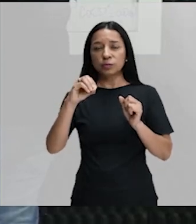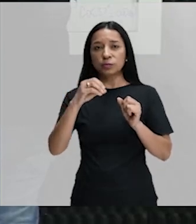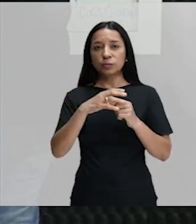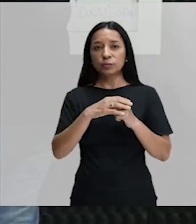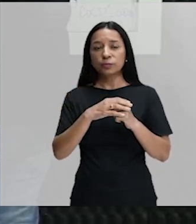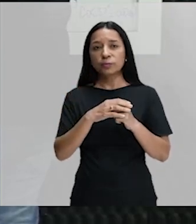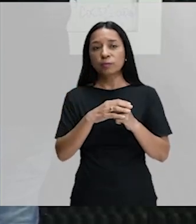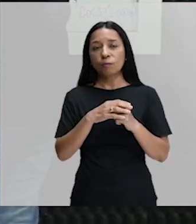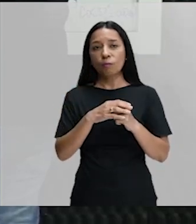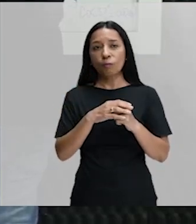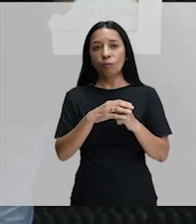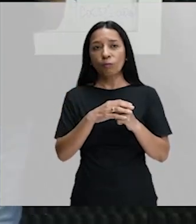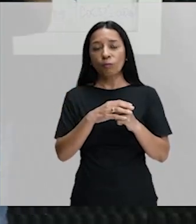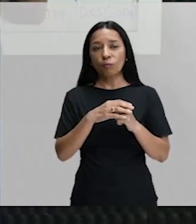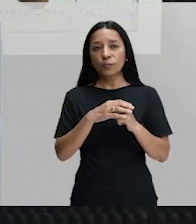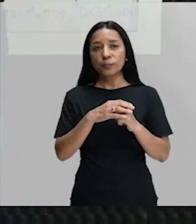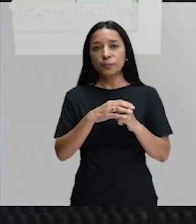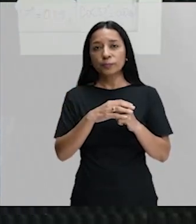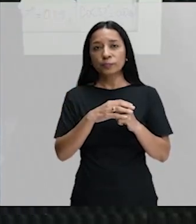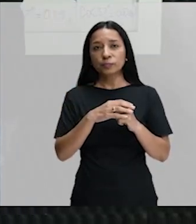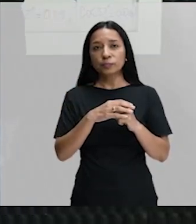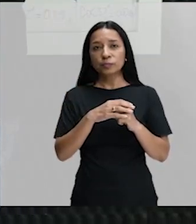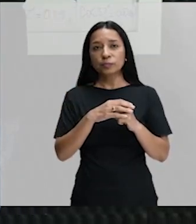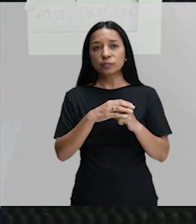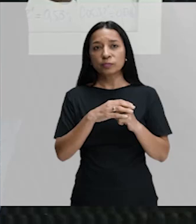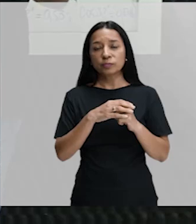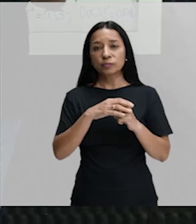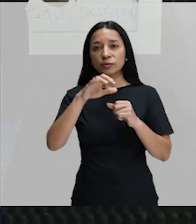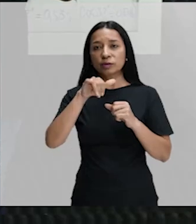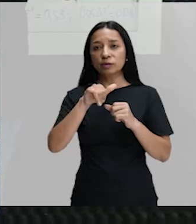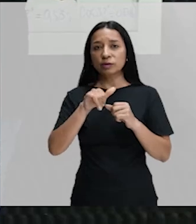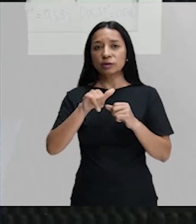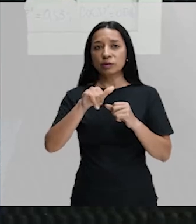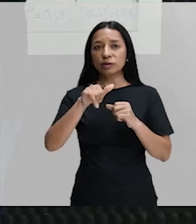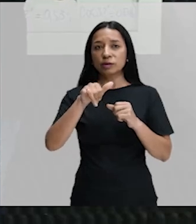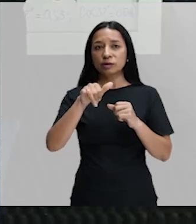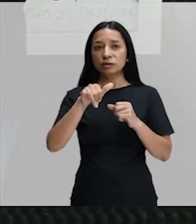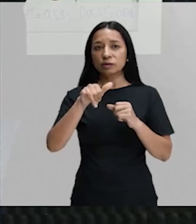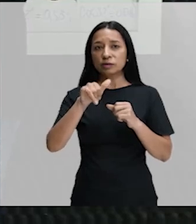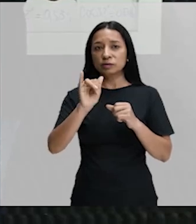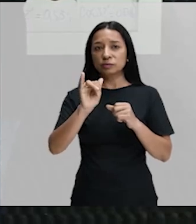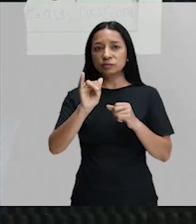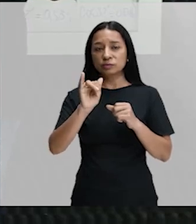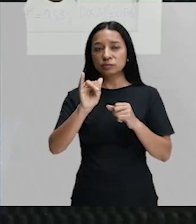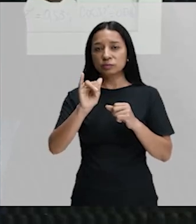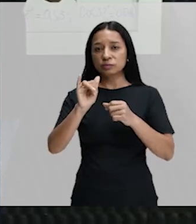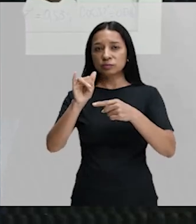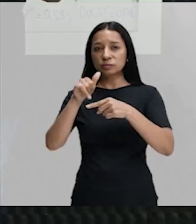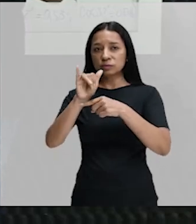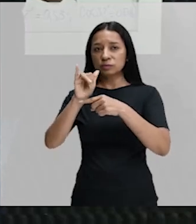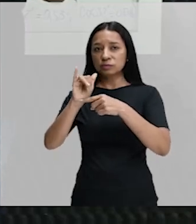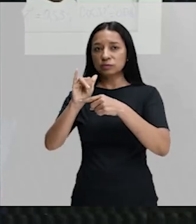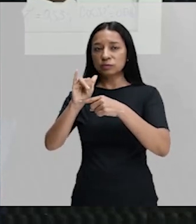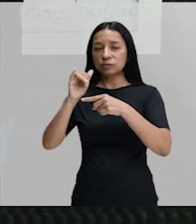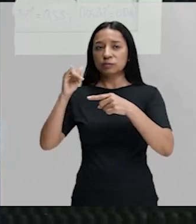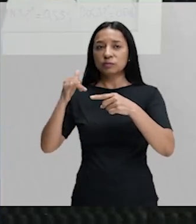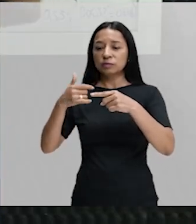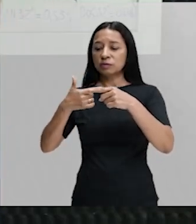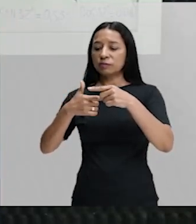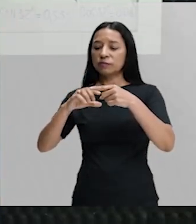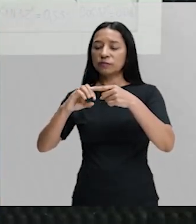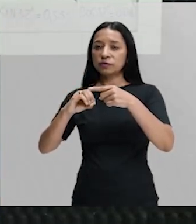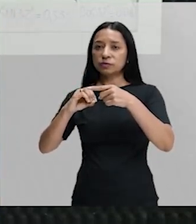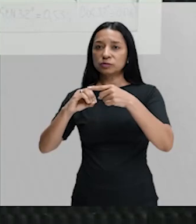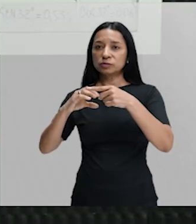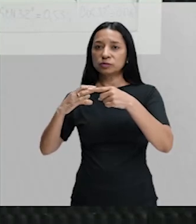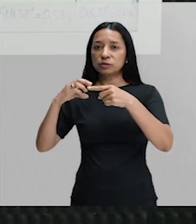é igual ao cateto adjacente, que é y, sobre a hipotenusa, que